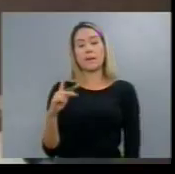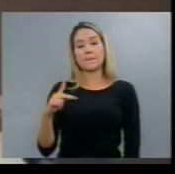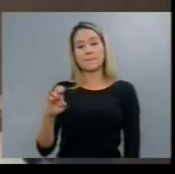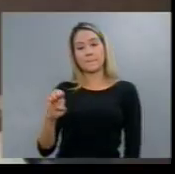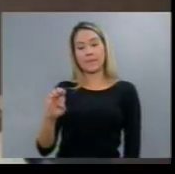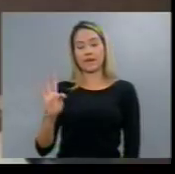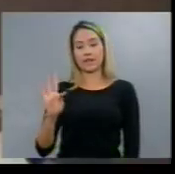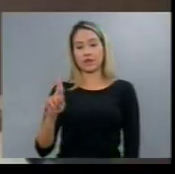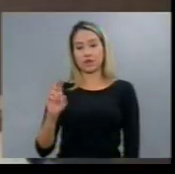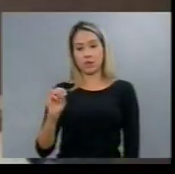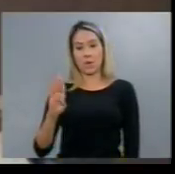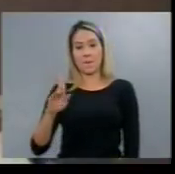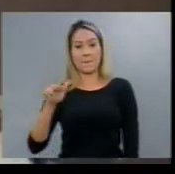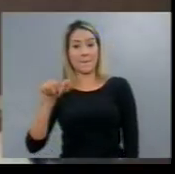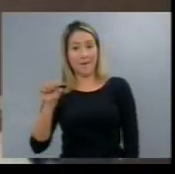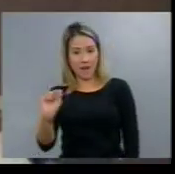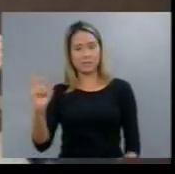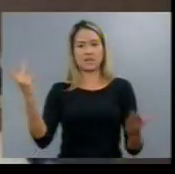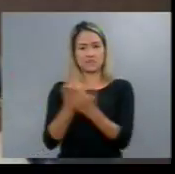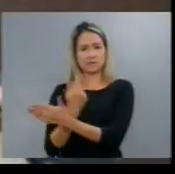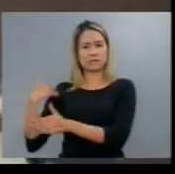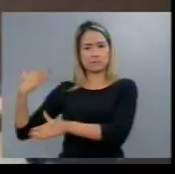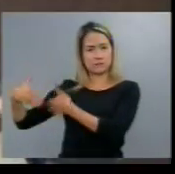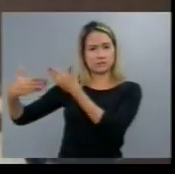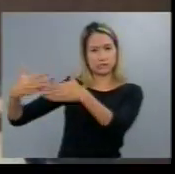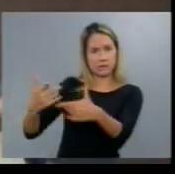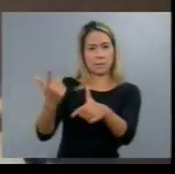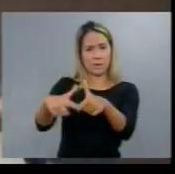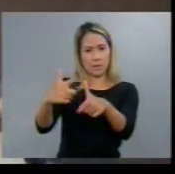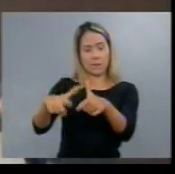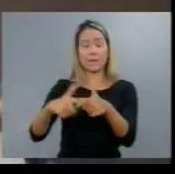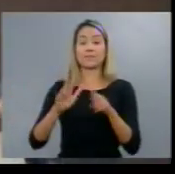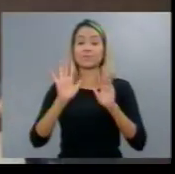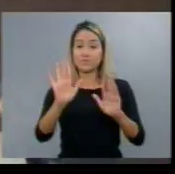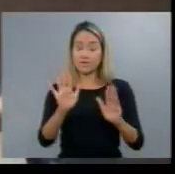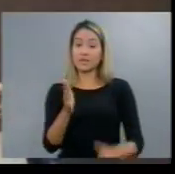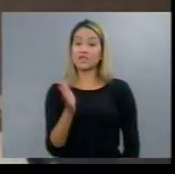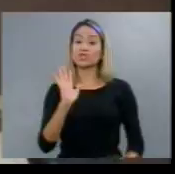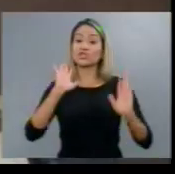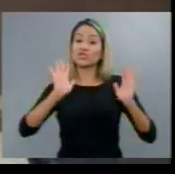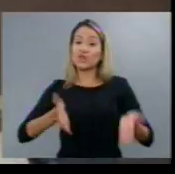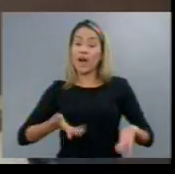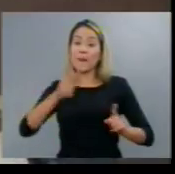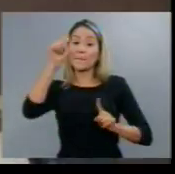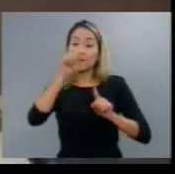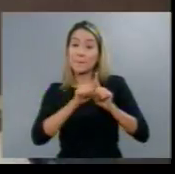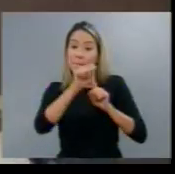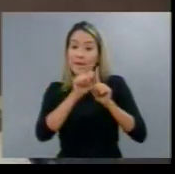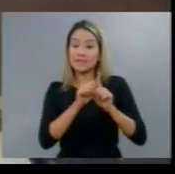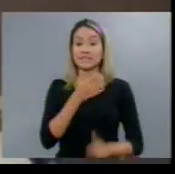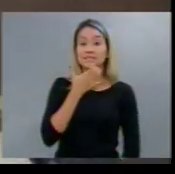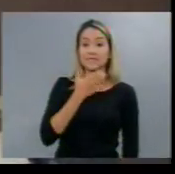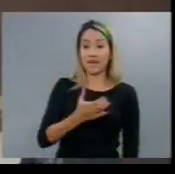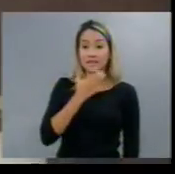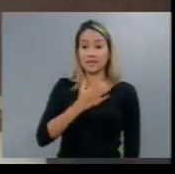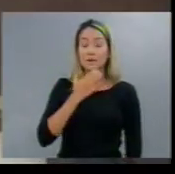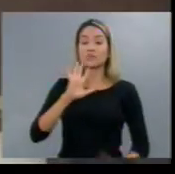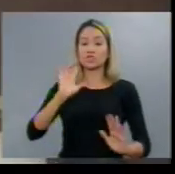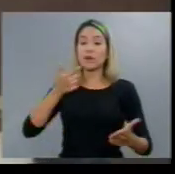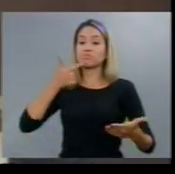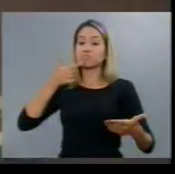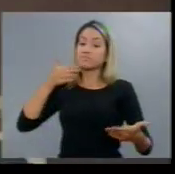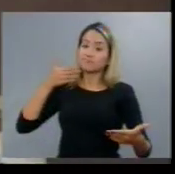neste ano, que se finda em poucos dias, o maior